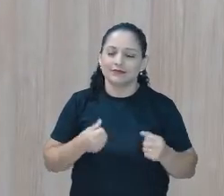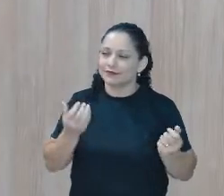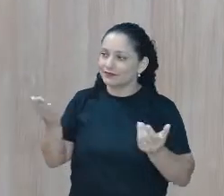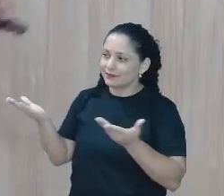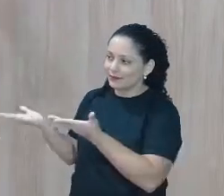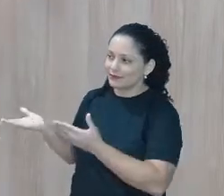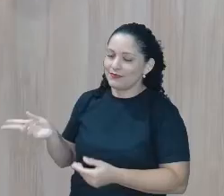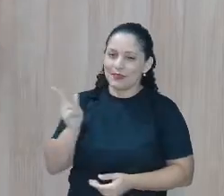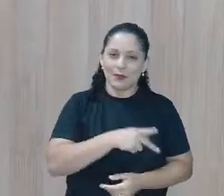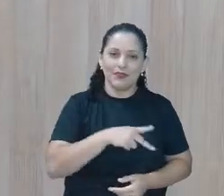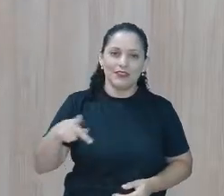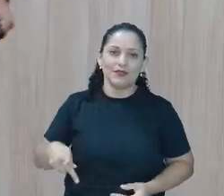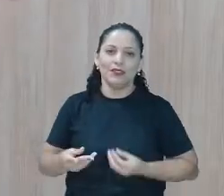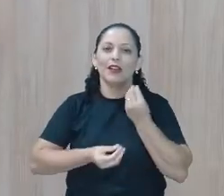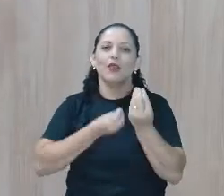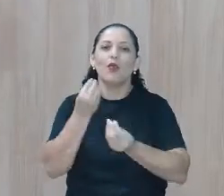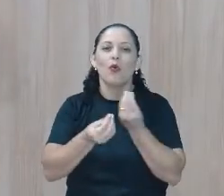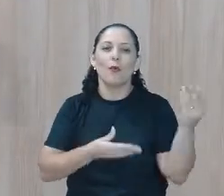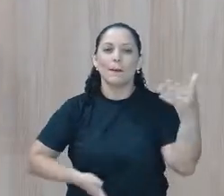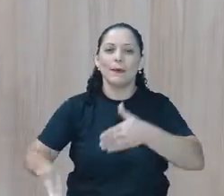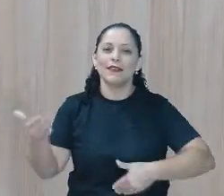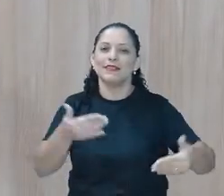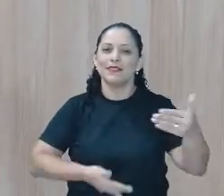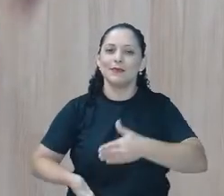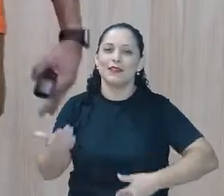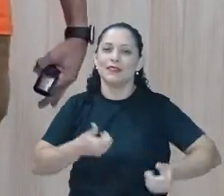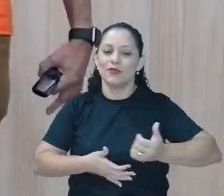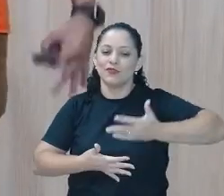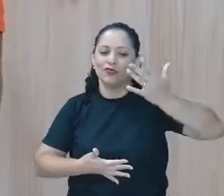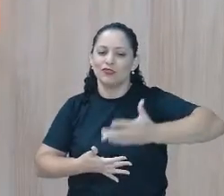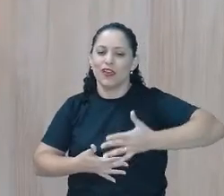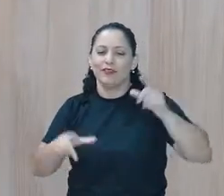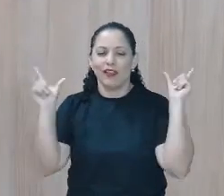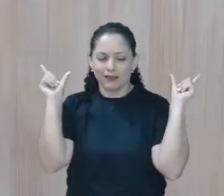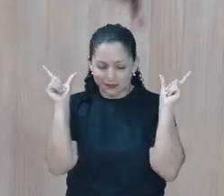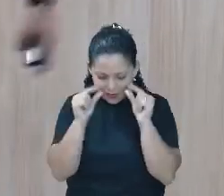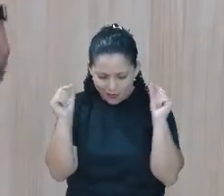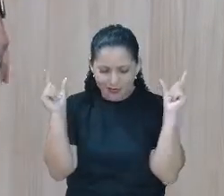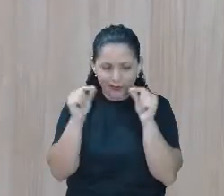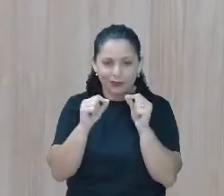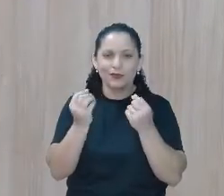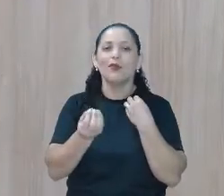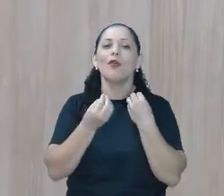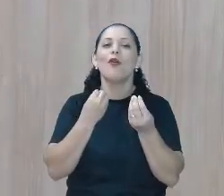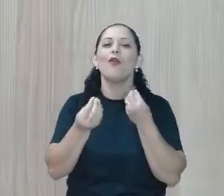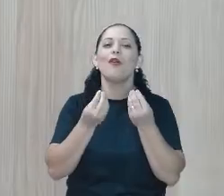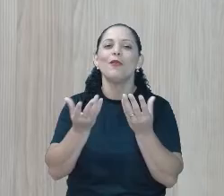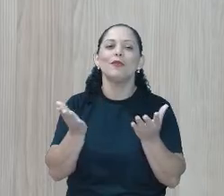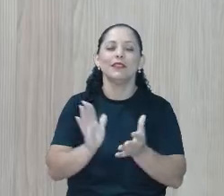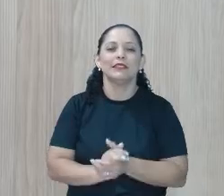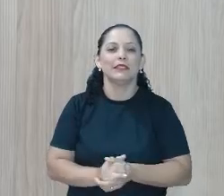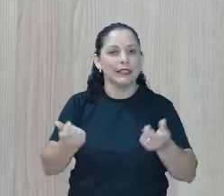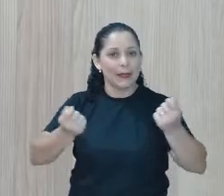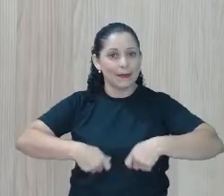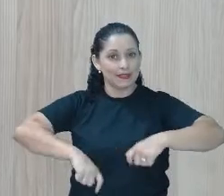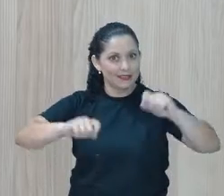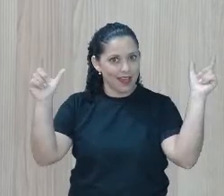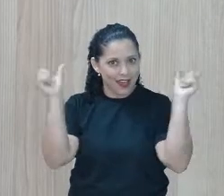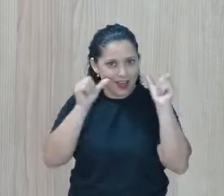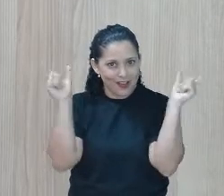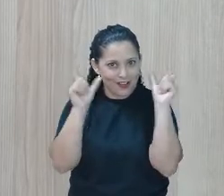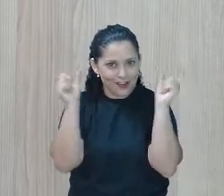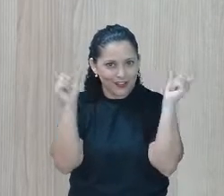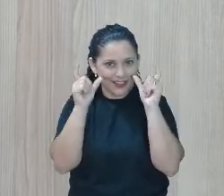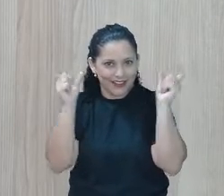fale comigo, como é que tá o pessoal aí no chat? Tá sonolento? Me diga aí como é que tá. Tem que mandar o pessoal acordar.